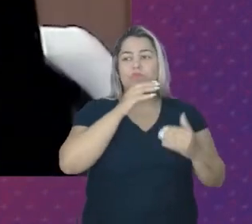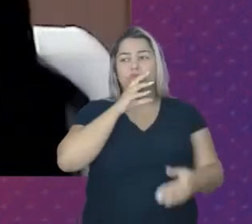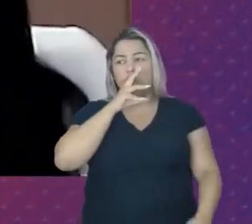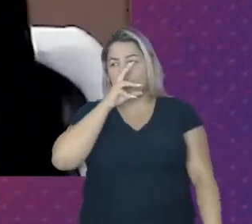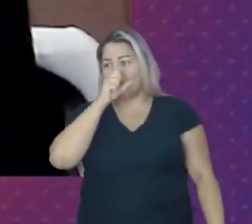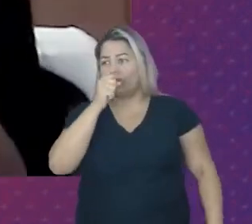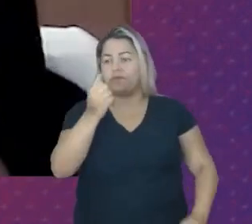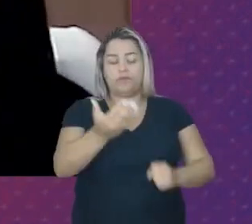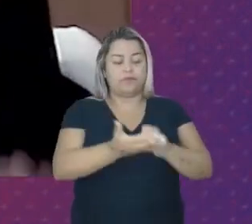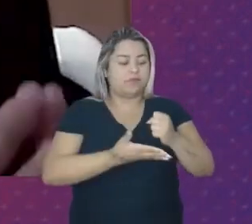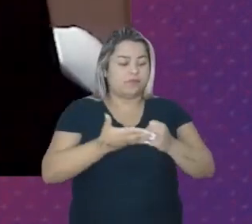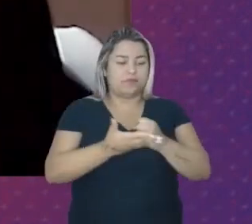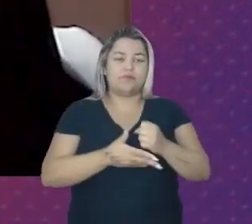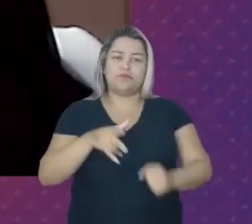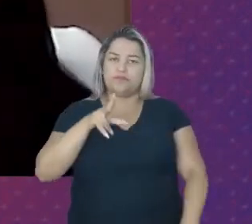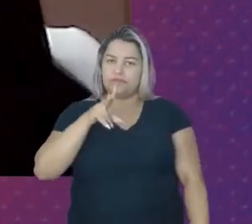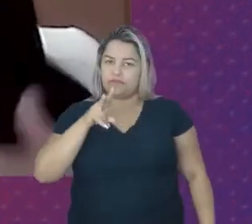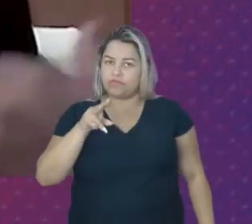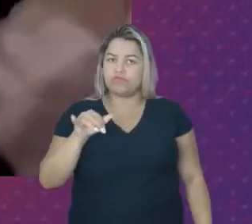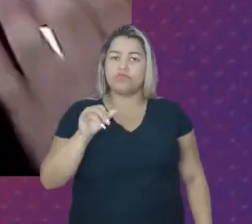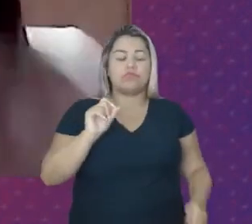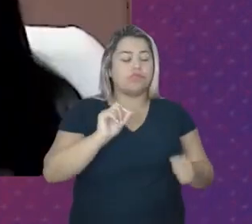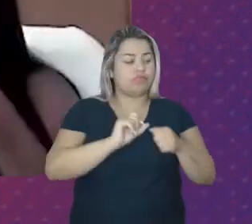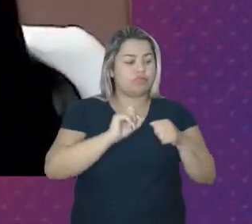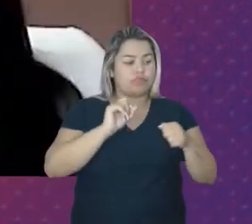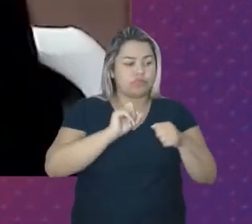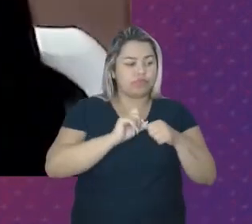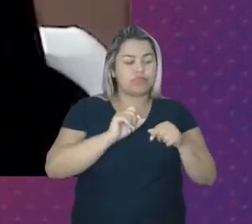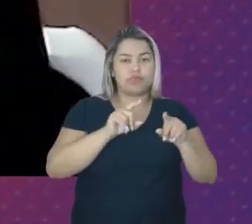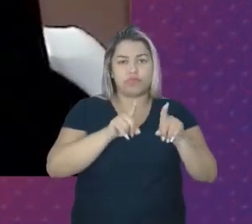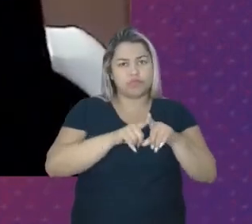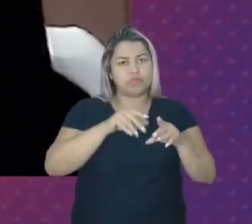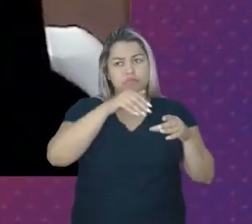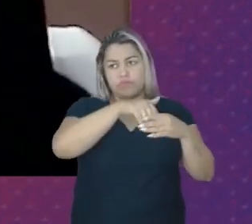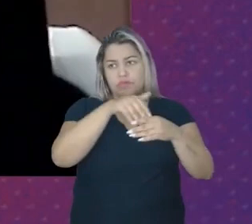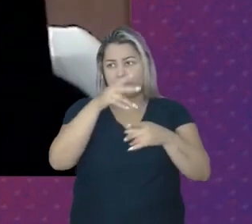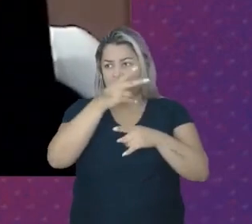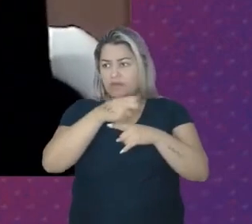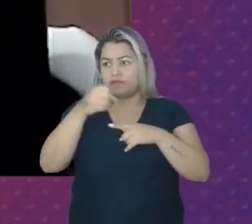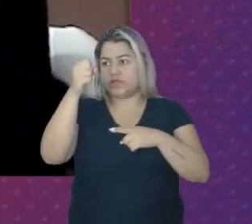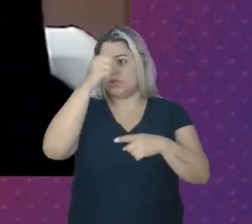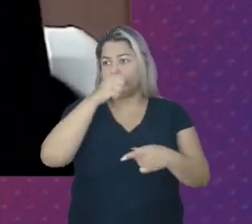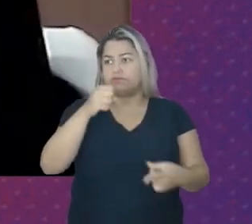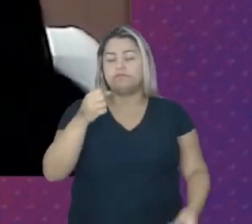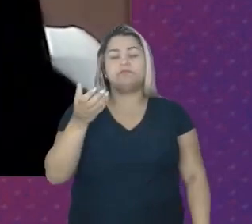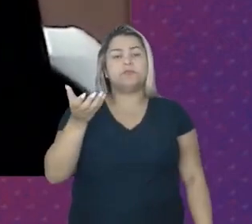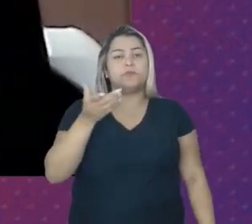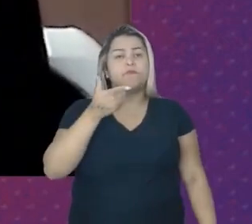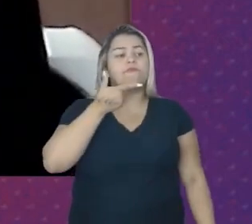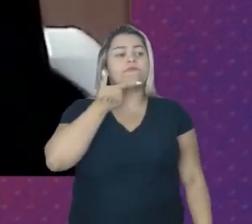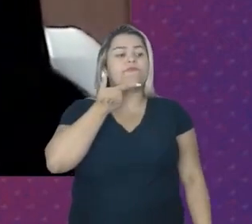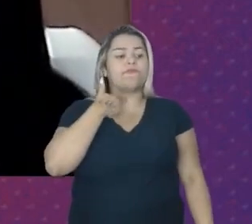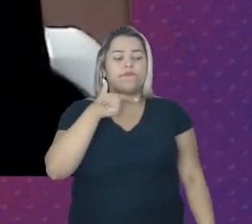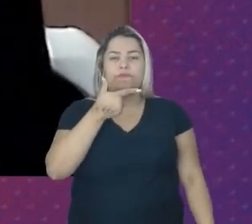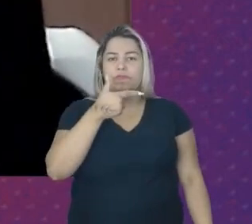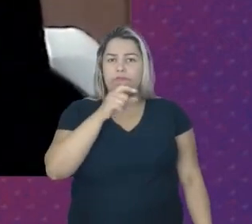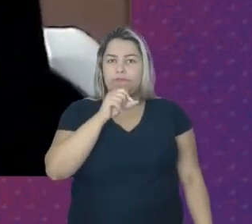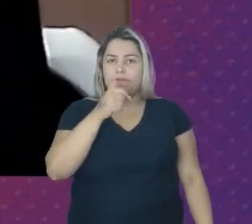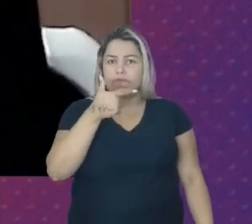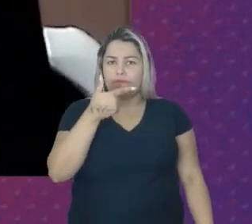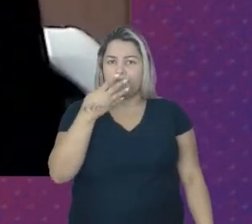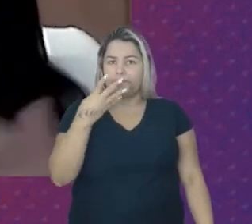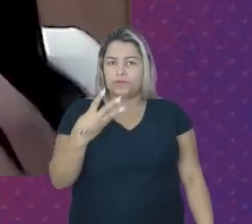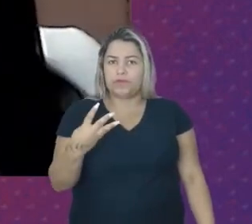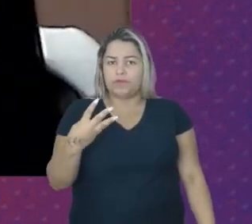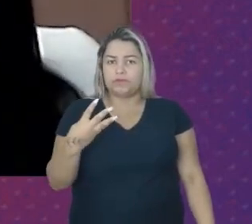a base do que vai te fazer conquistar mais votos e a vitória que você tanto quer em